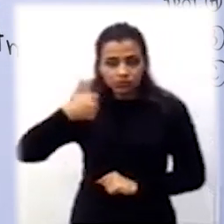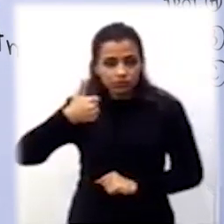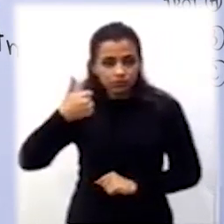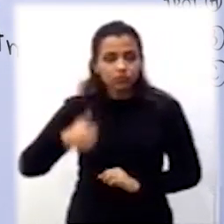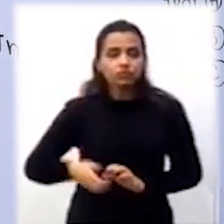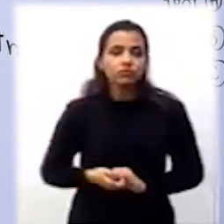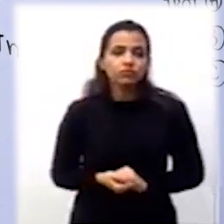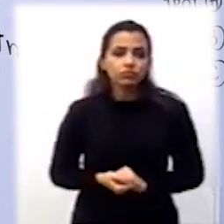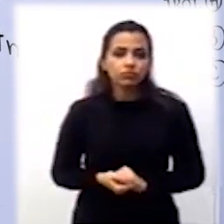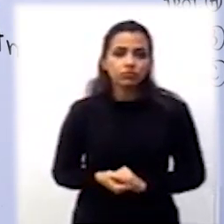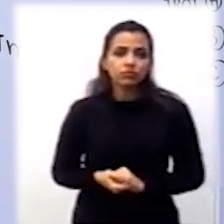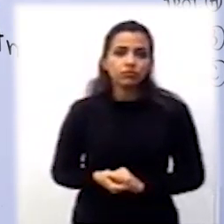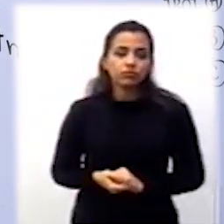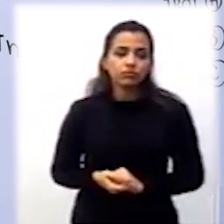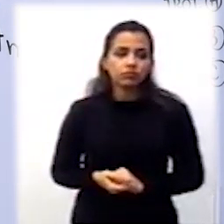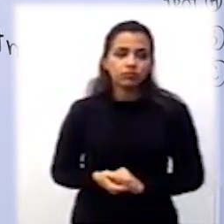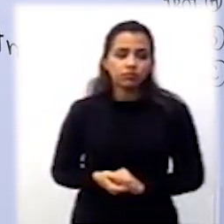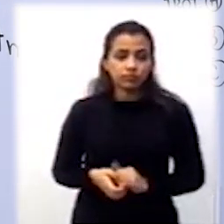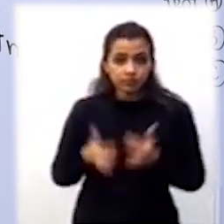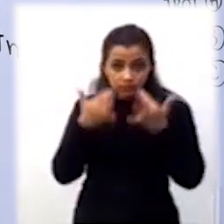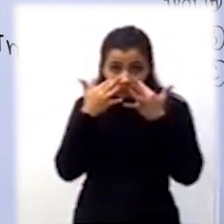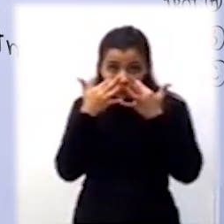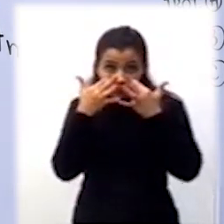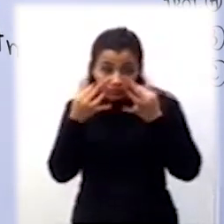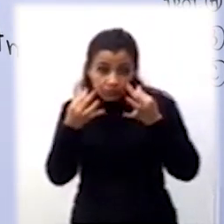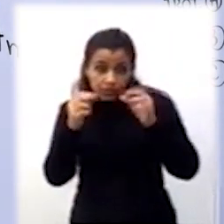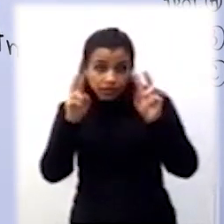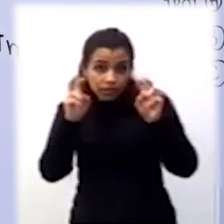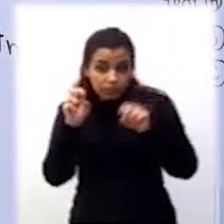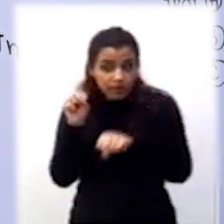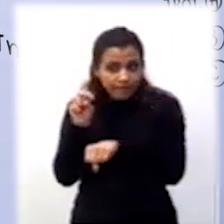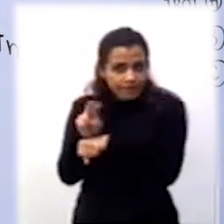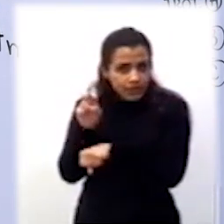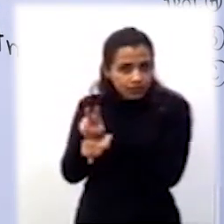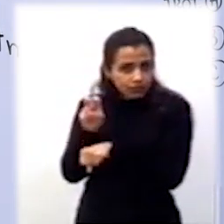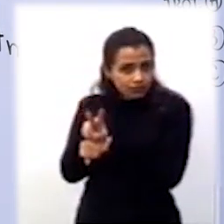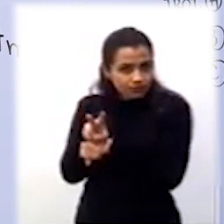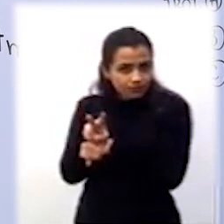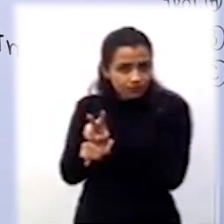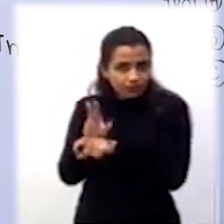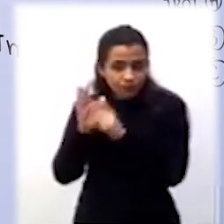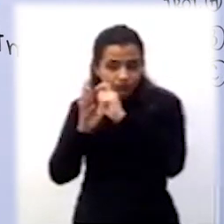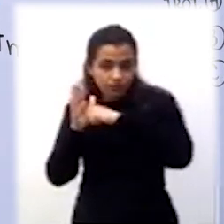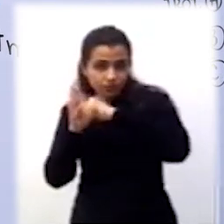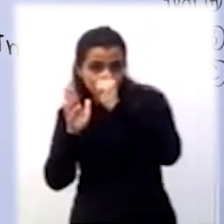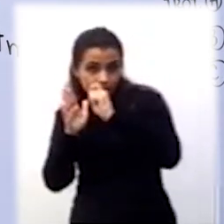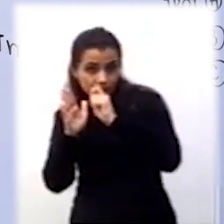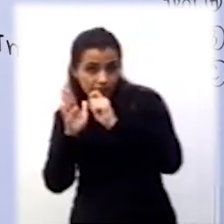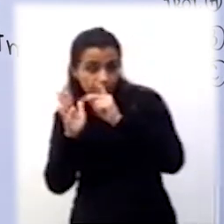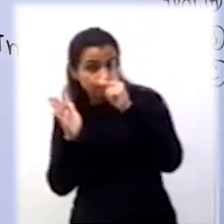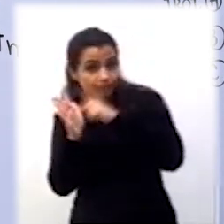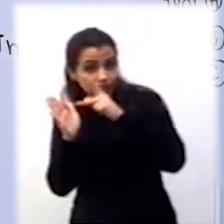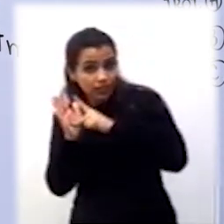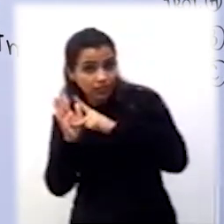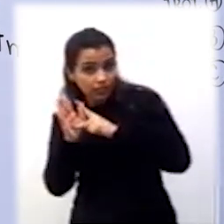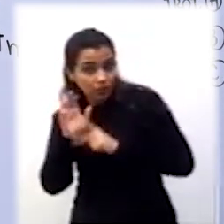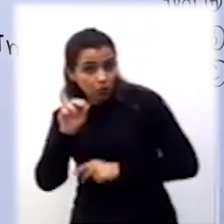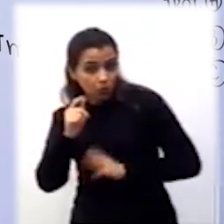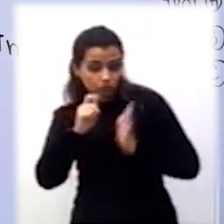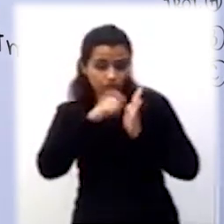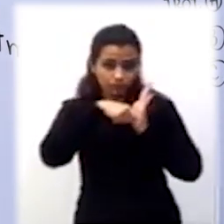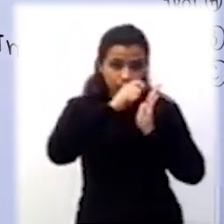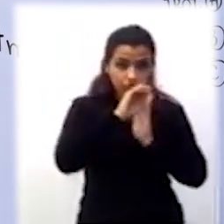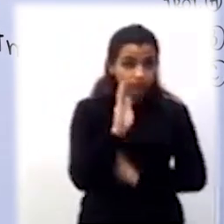assim. Atente o que diz a respeito do vírus e assinale verdadeiro ou falso sobre isso.